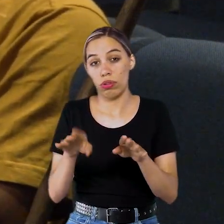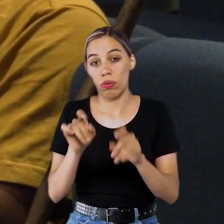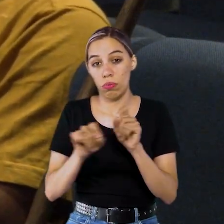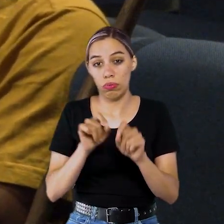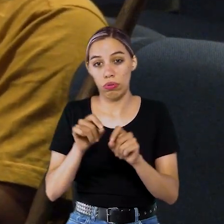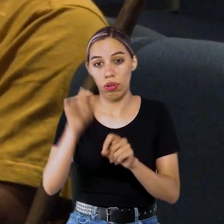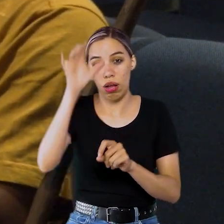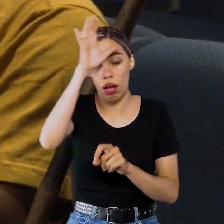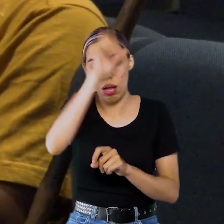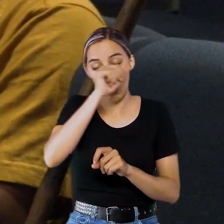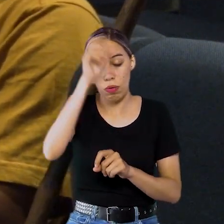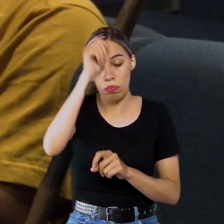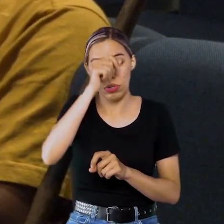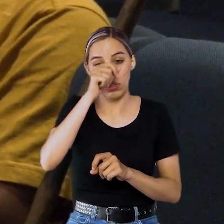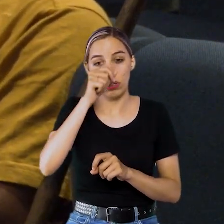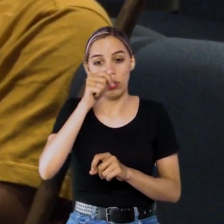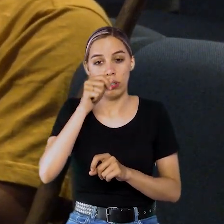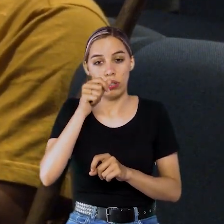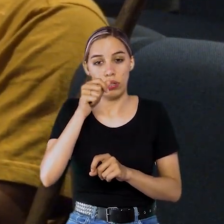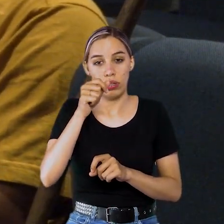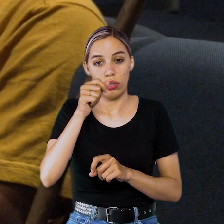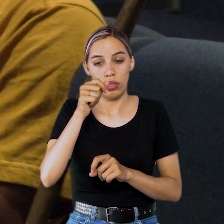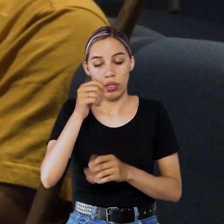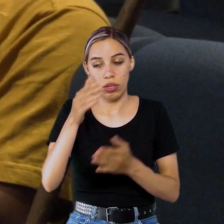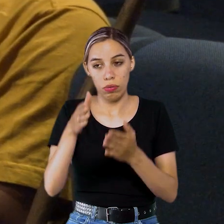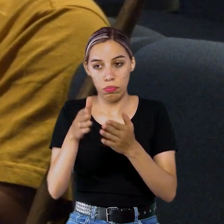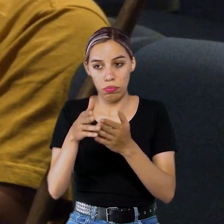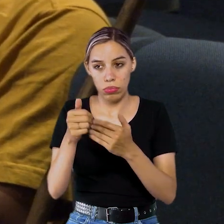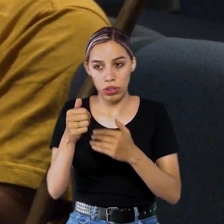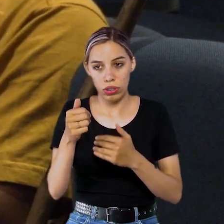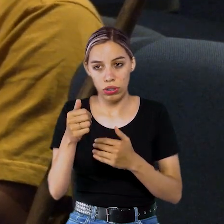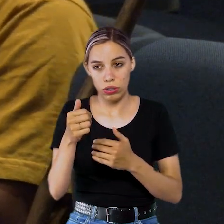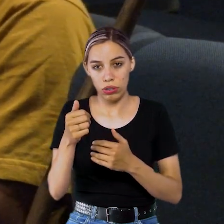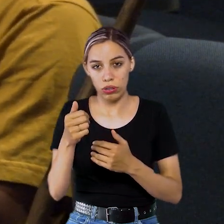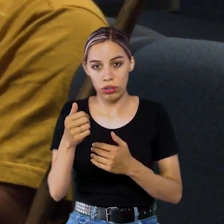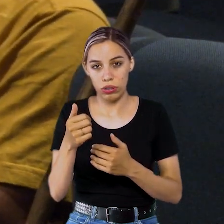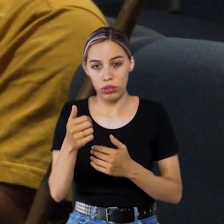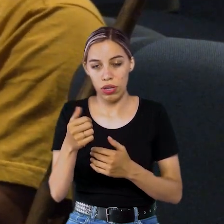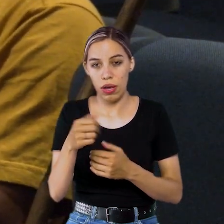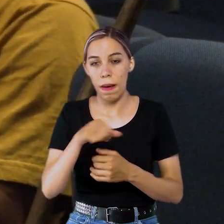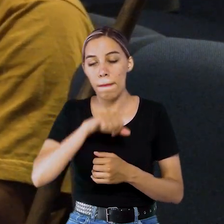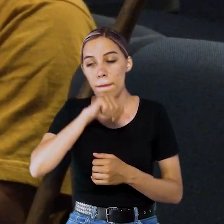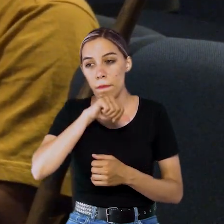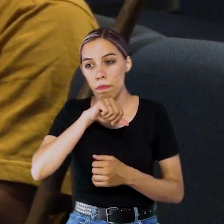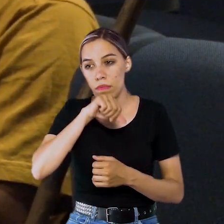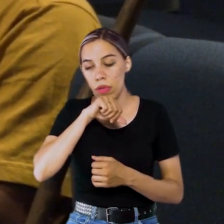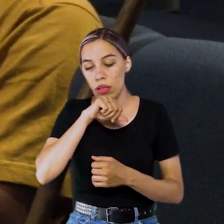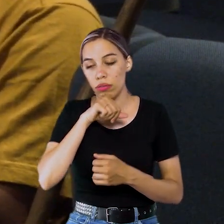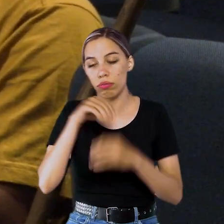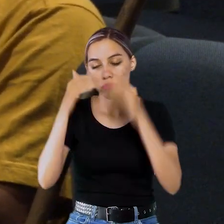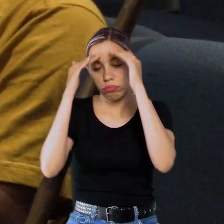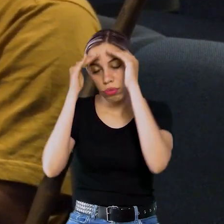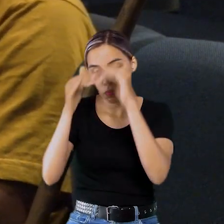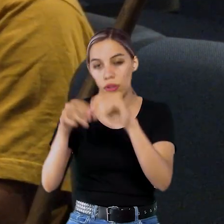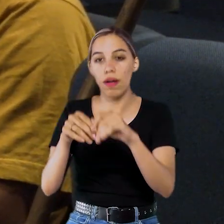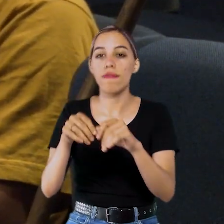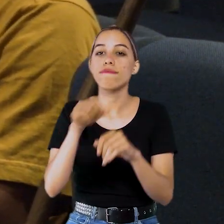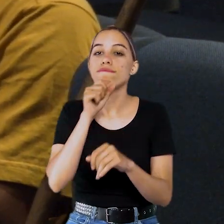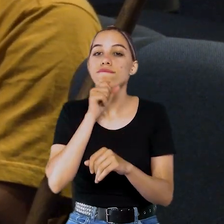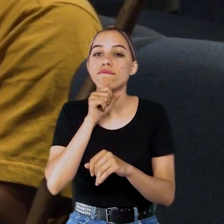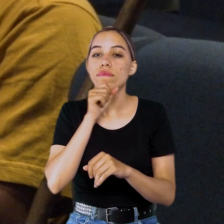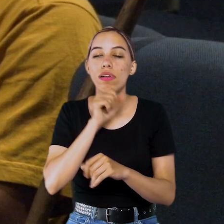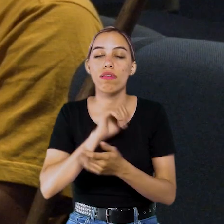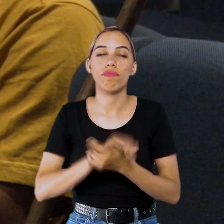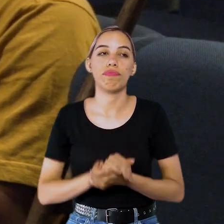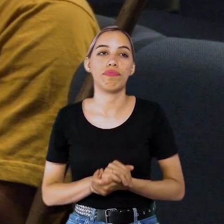né, a pedir a bênção, né, por ter, você respeitar o mais velho, você respeitar a natureza, você respeitar